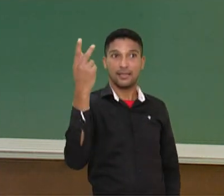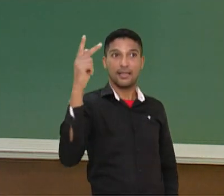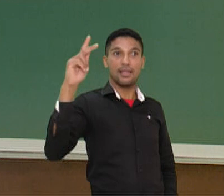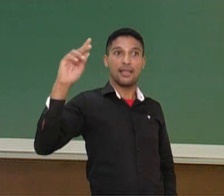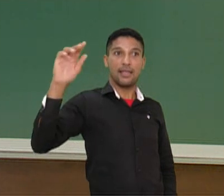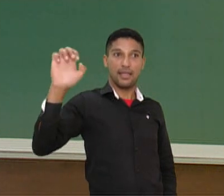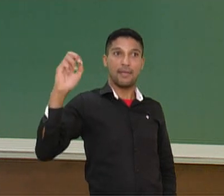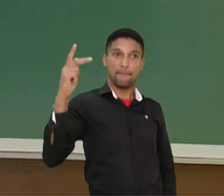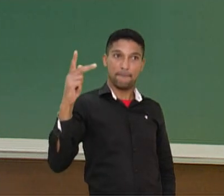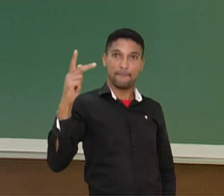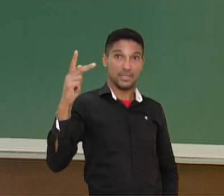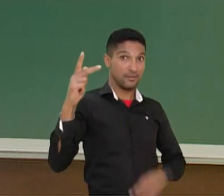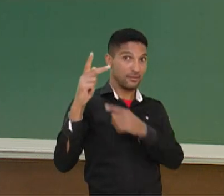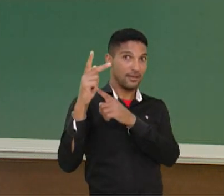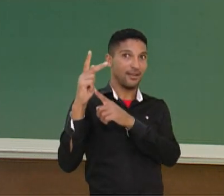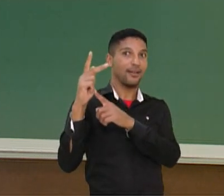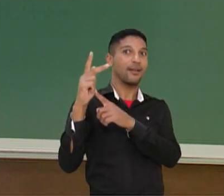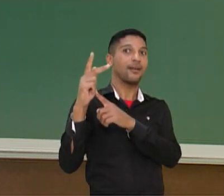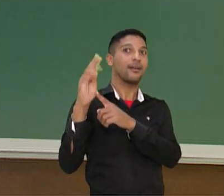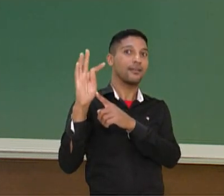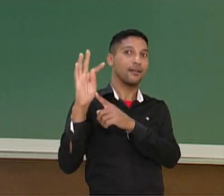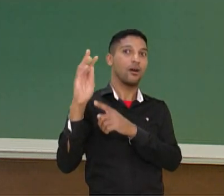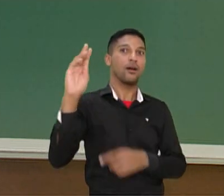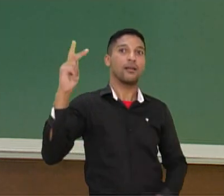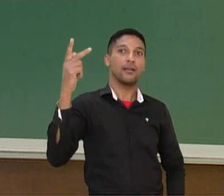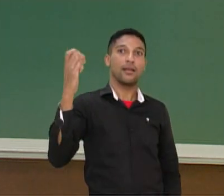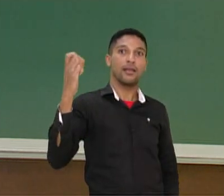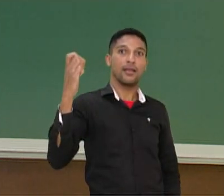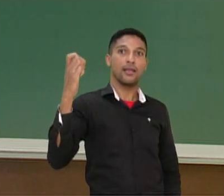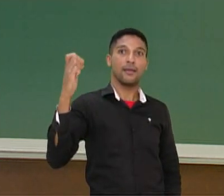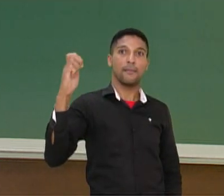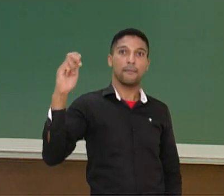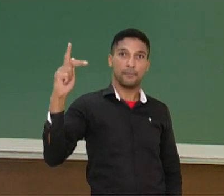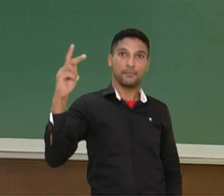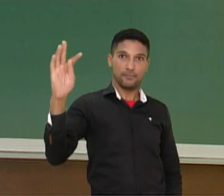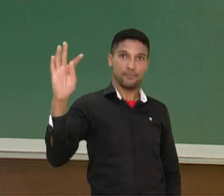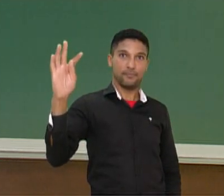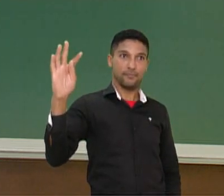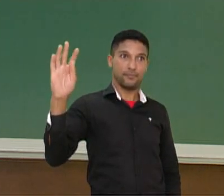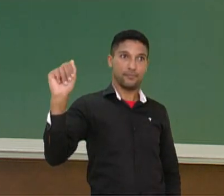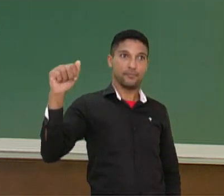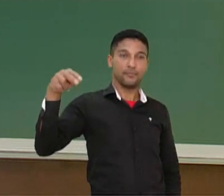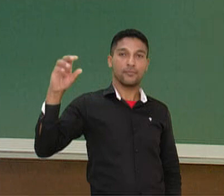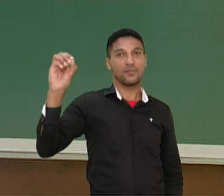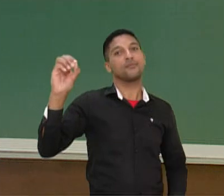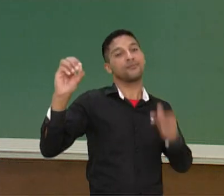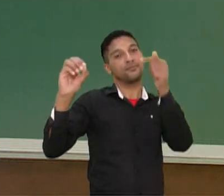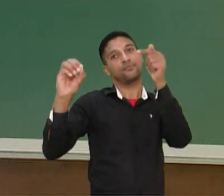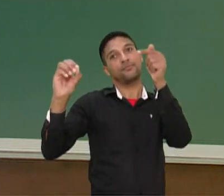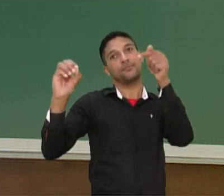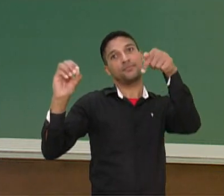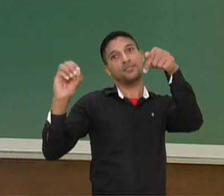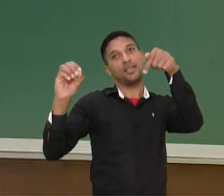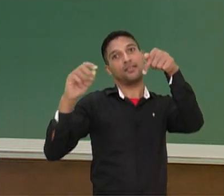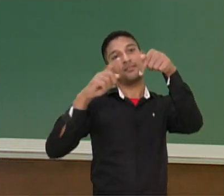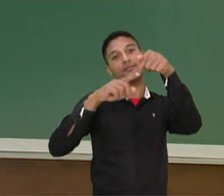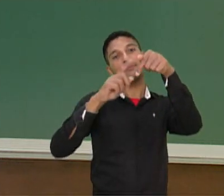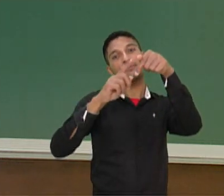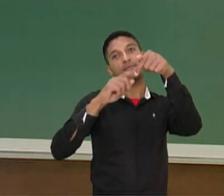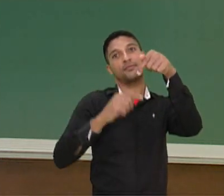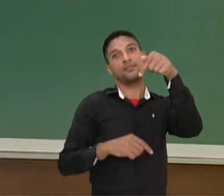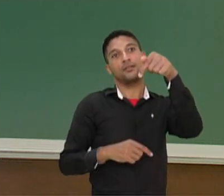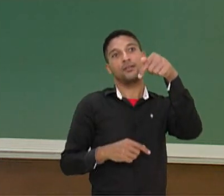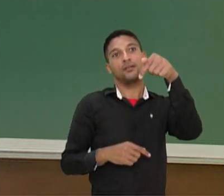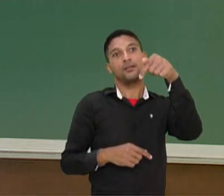o prefixo de 7. Então, significa que o número de lados desse polígono é 7. Então, você vai colocar 7